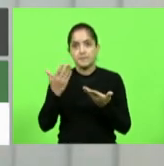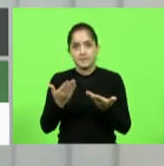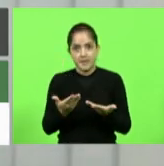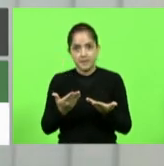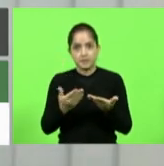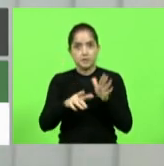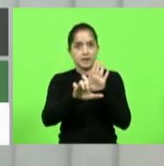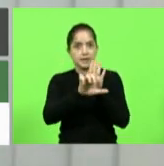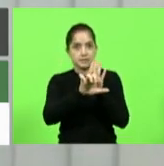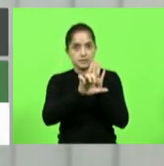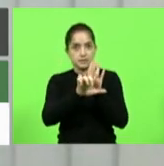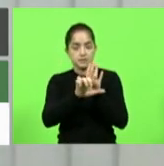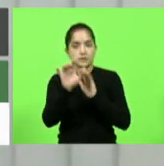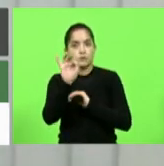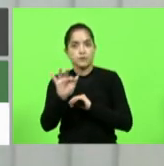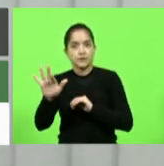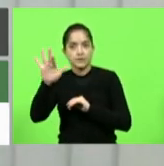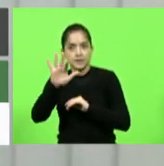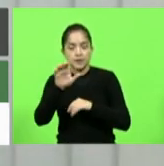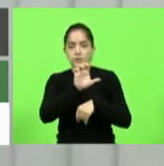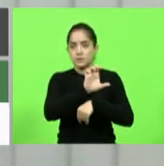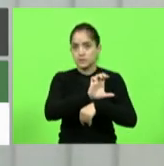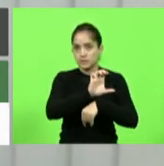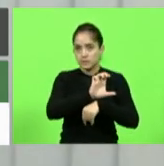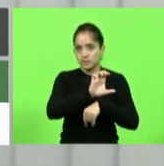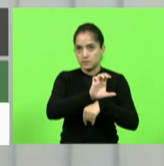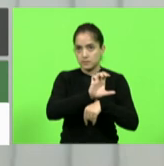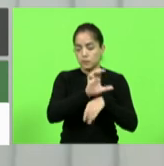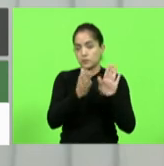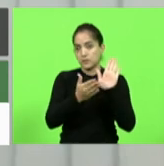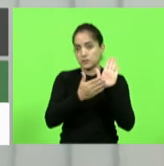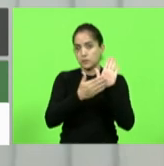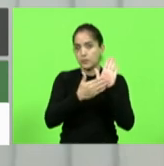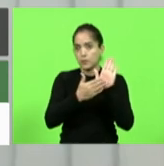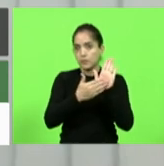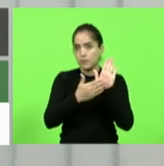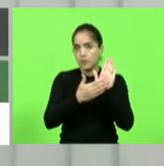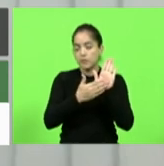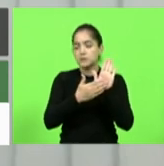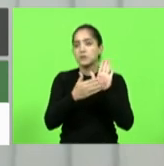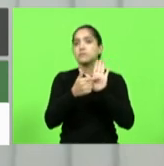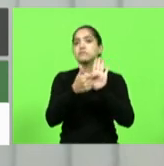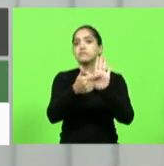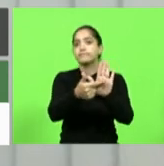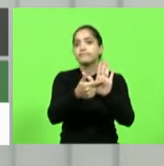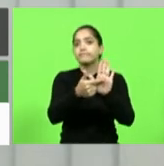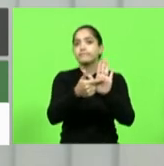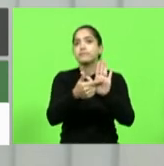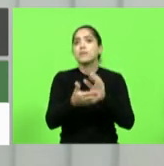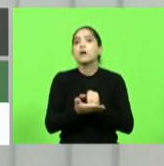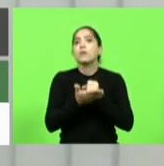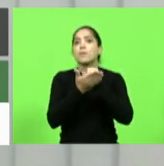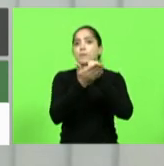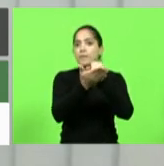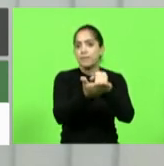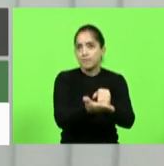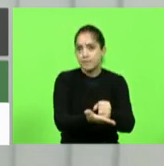legislação federal e estadual que está sendo proposta apresenta o amparo legal